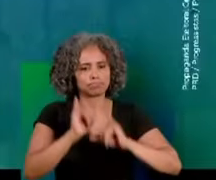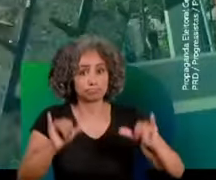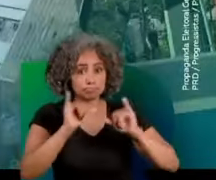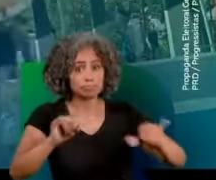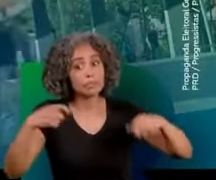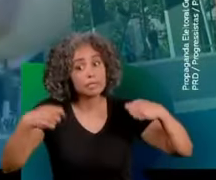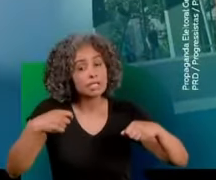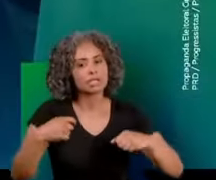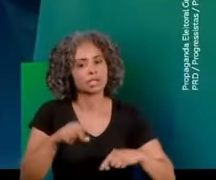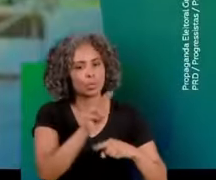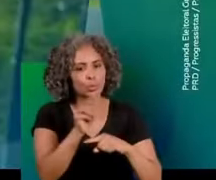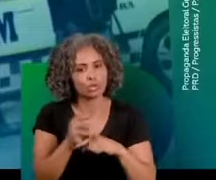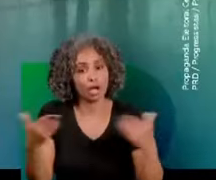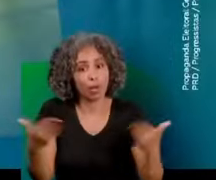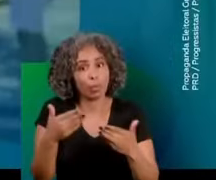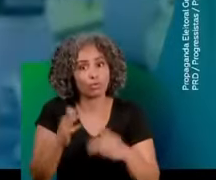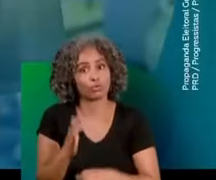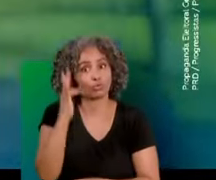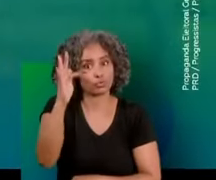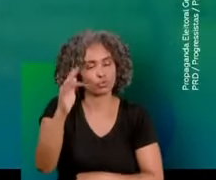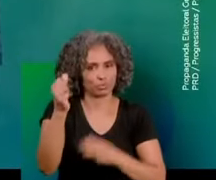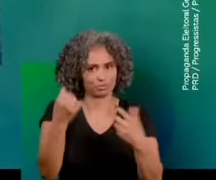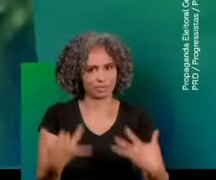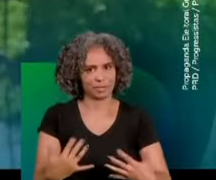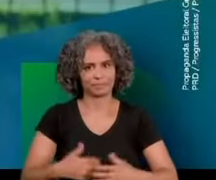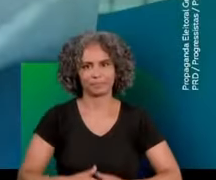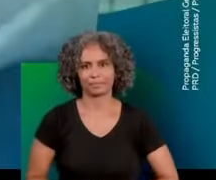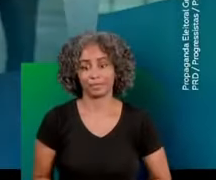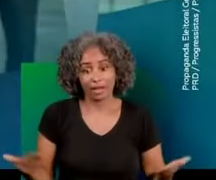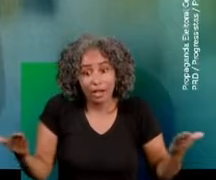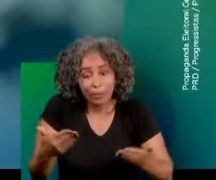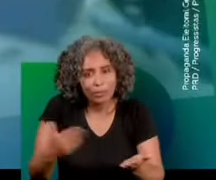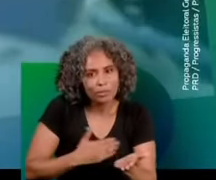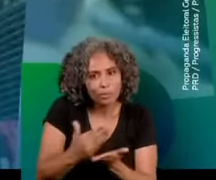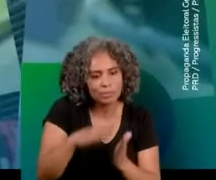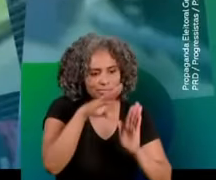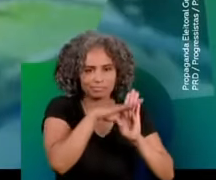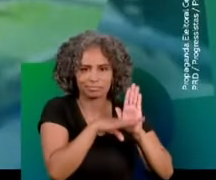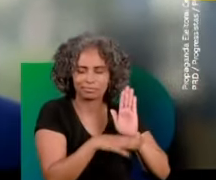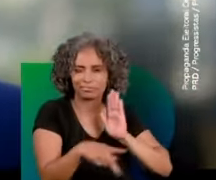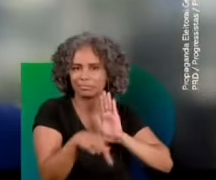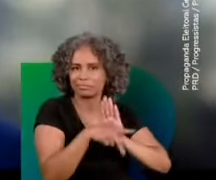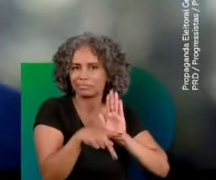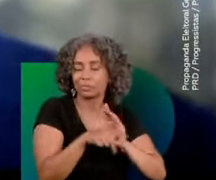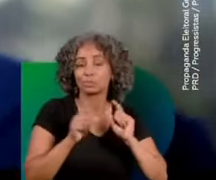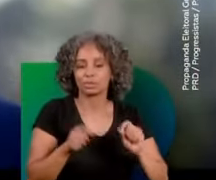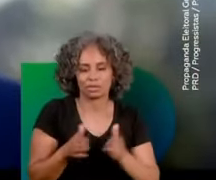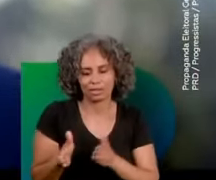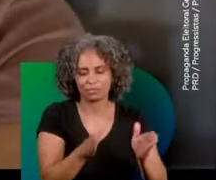futuro. Começa agora o programa do Caminho Seguro para São Paulo.